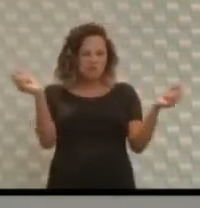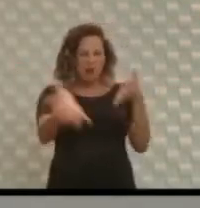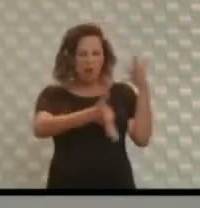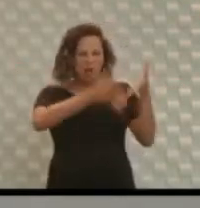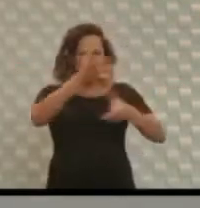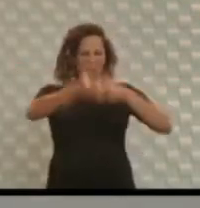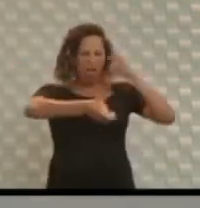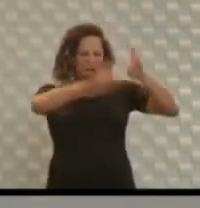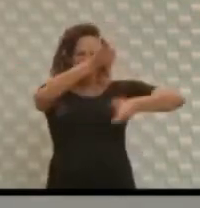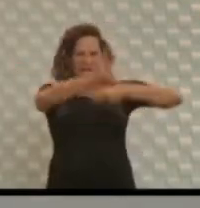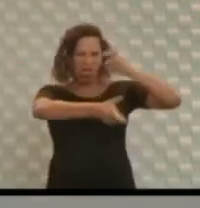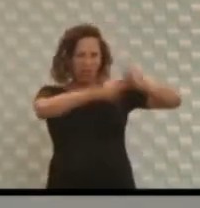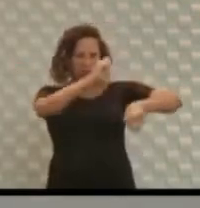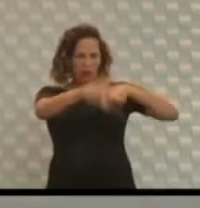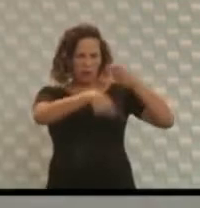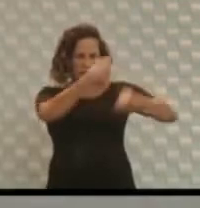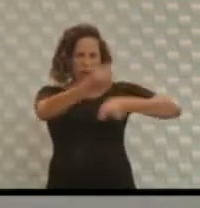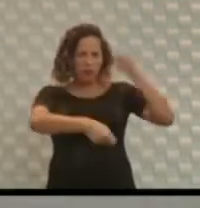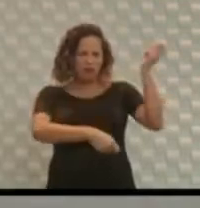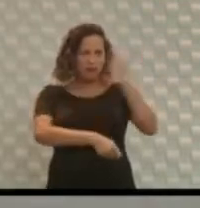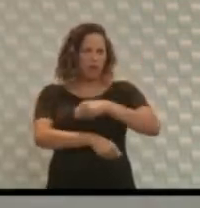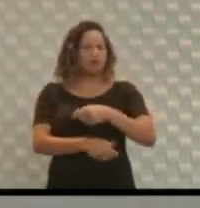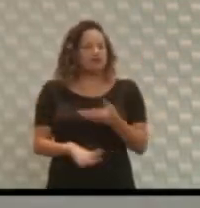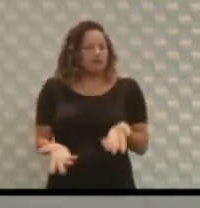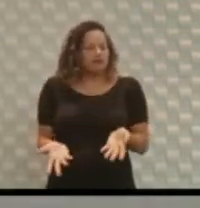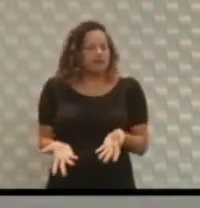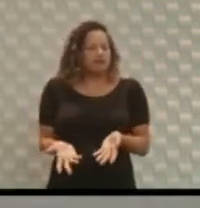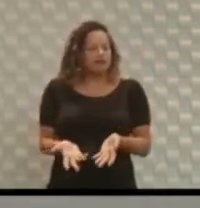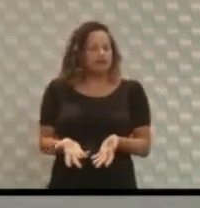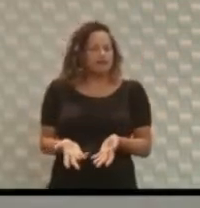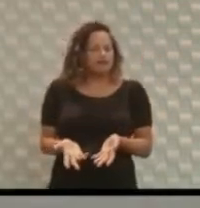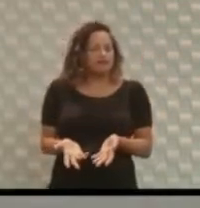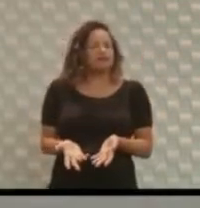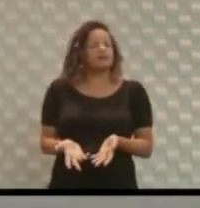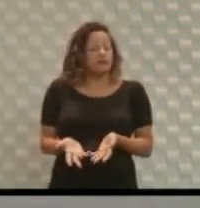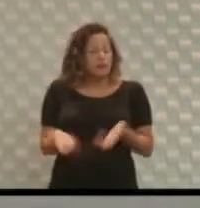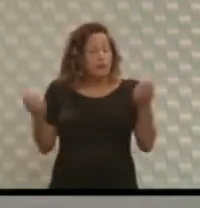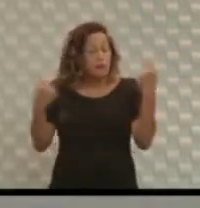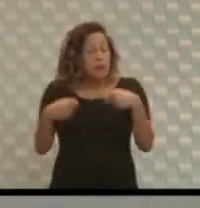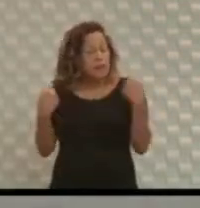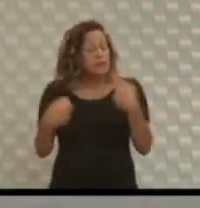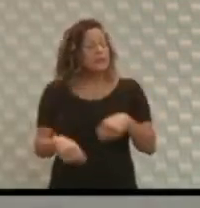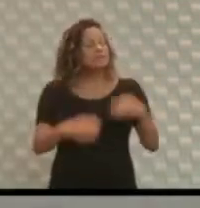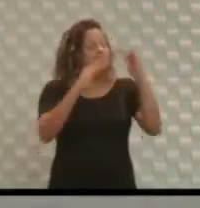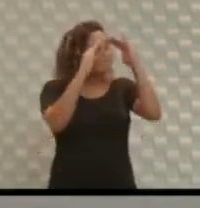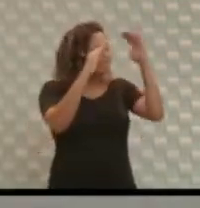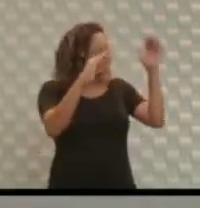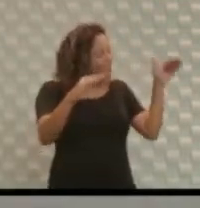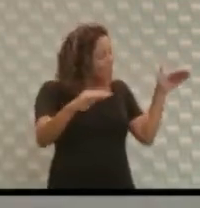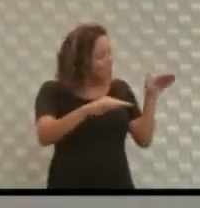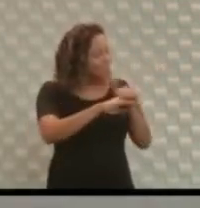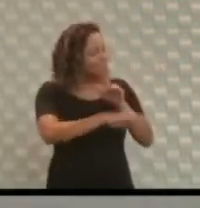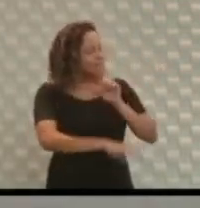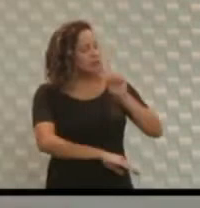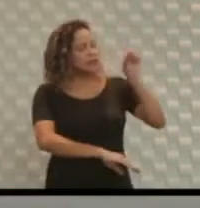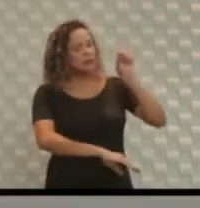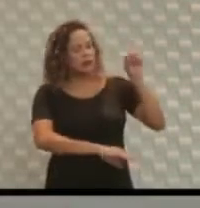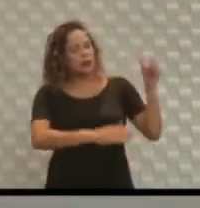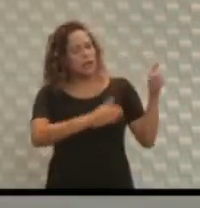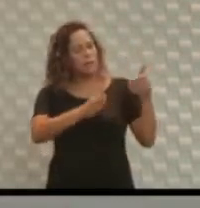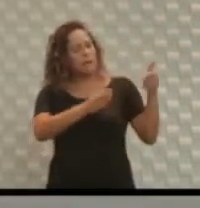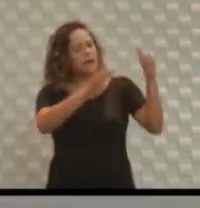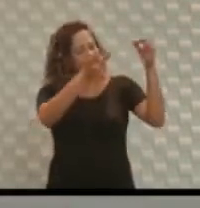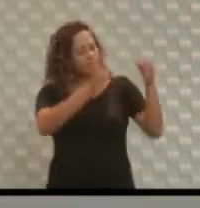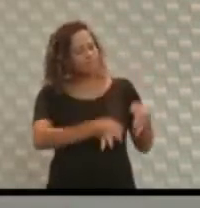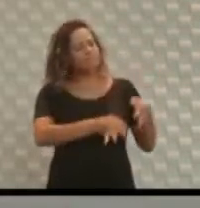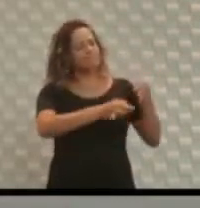leva para diversos caminhos. Então, a gente tem que temer ao Senhor e andar no caminho do Senhor,